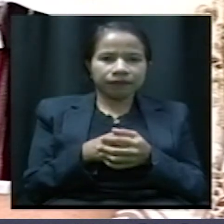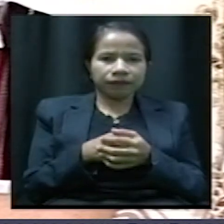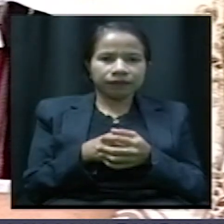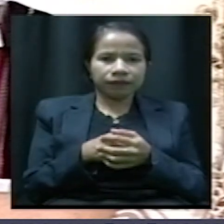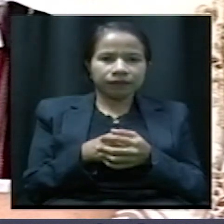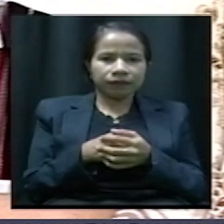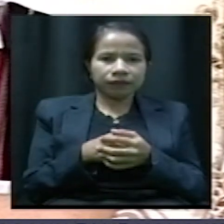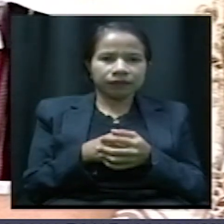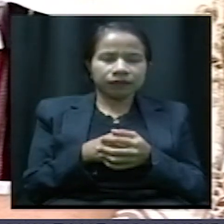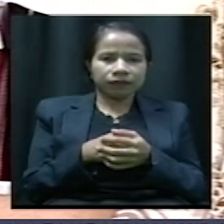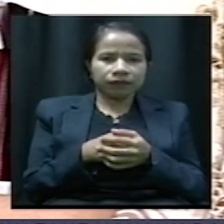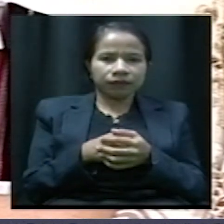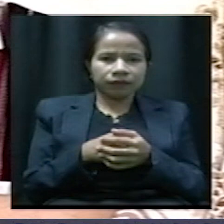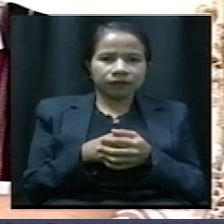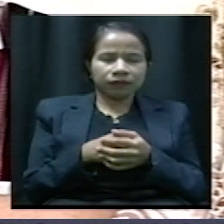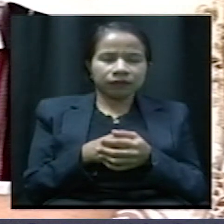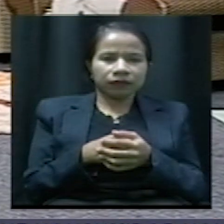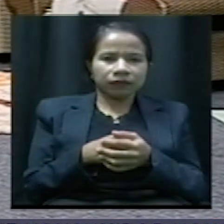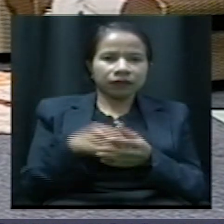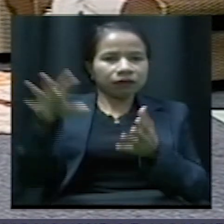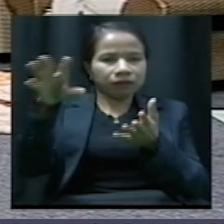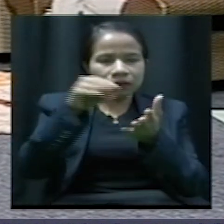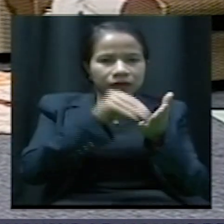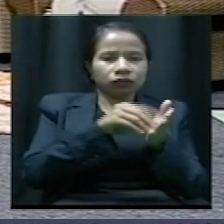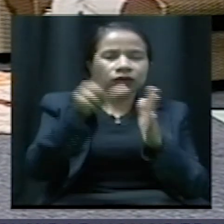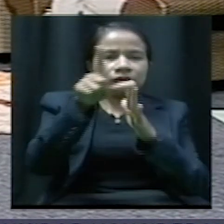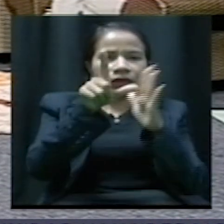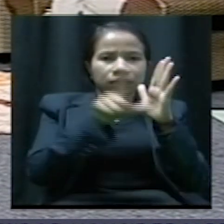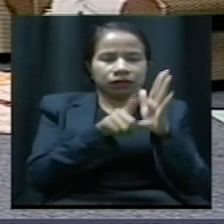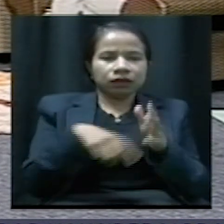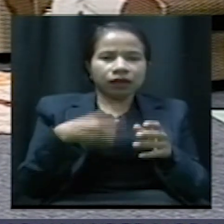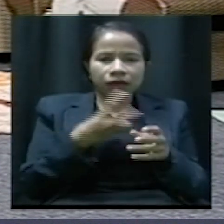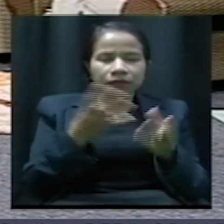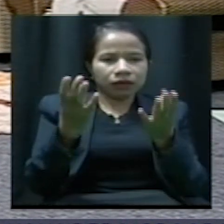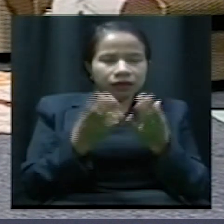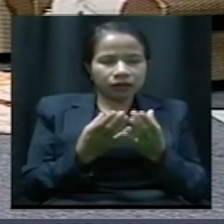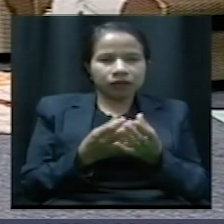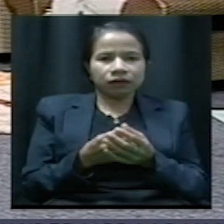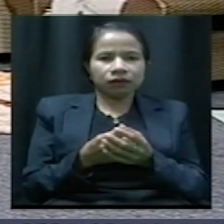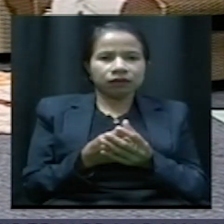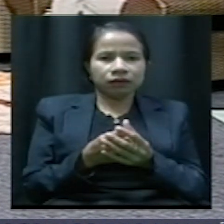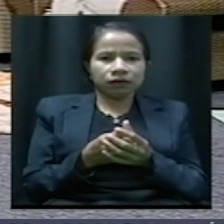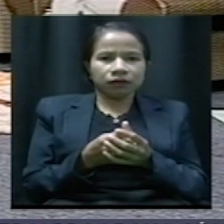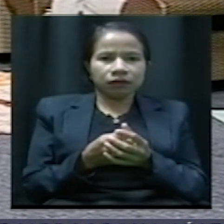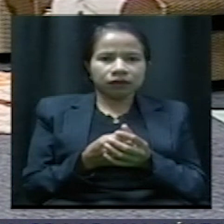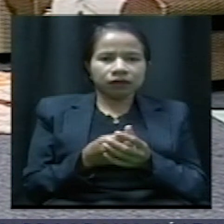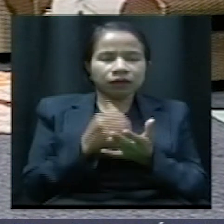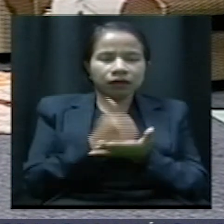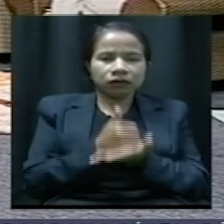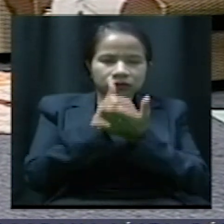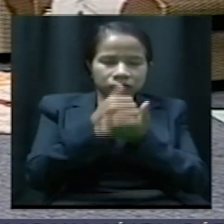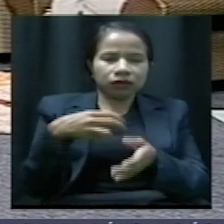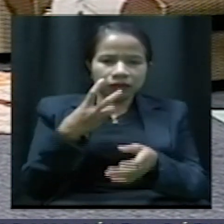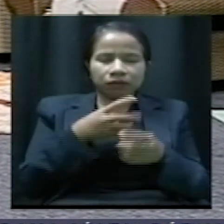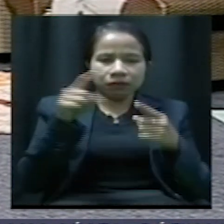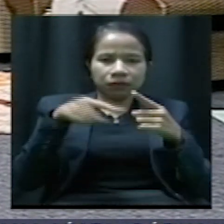mak consagra ya lei cidadão ne idan mas a minha cara findings nebe mak kami idan ajuda kami para